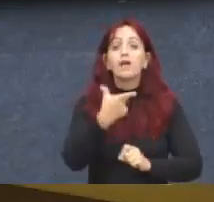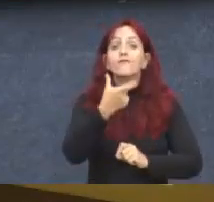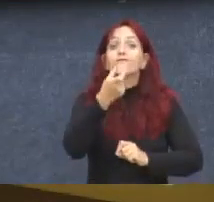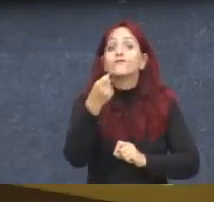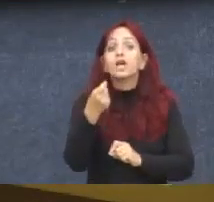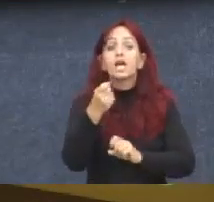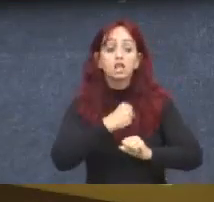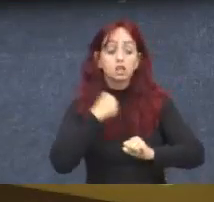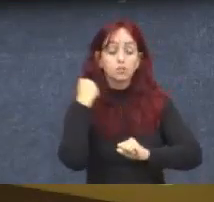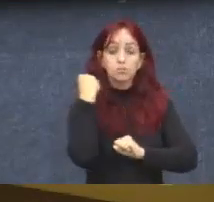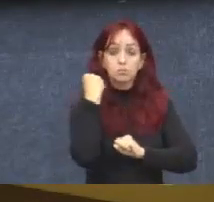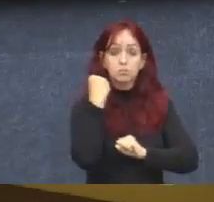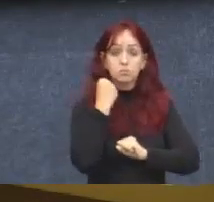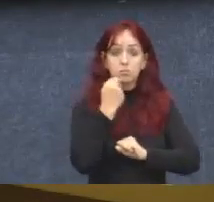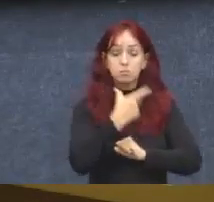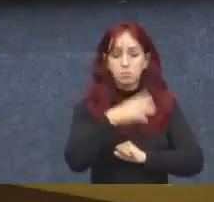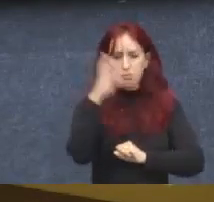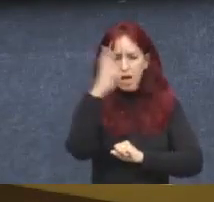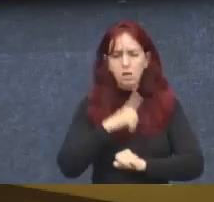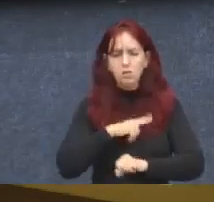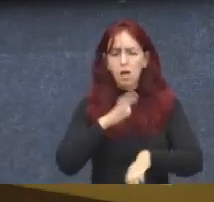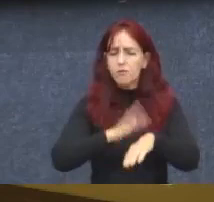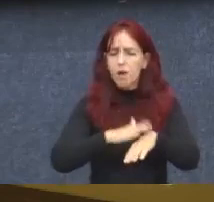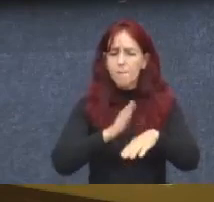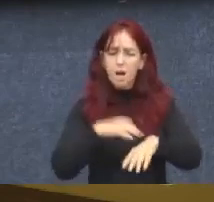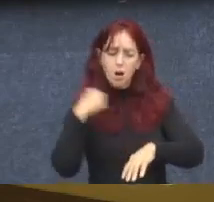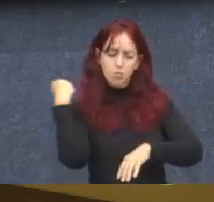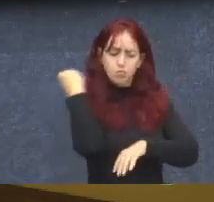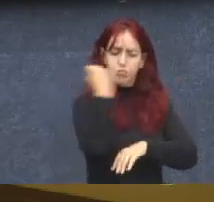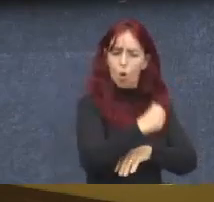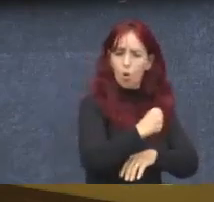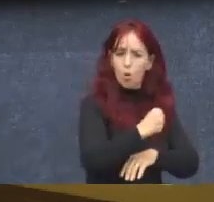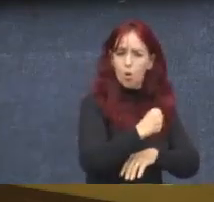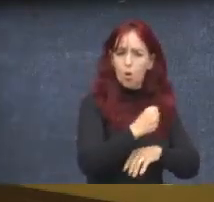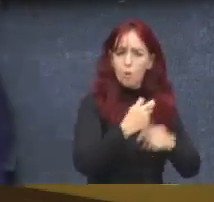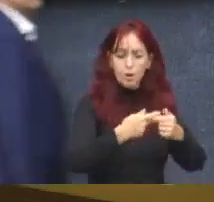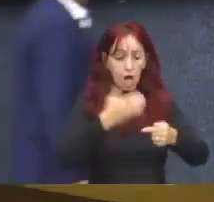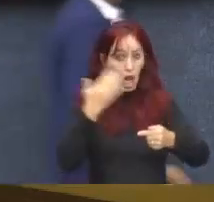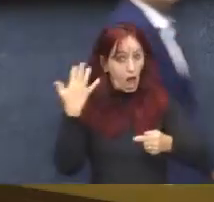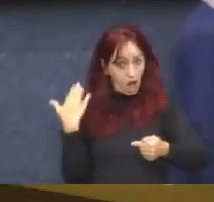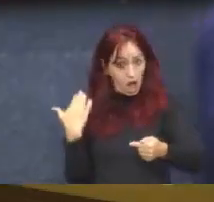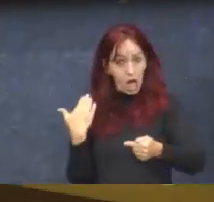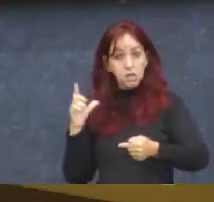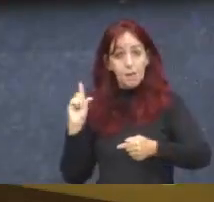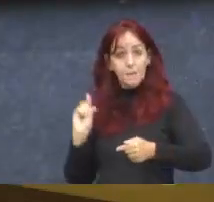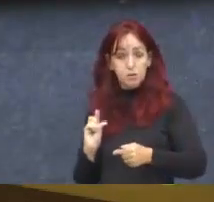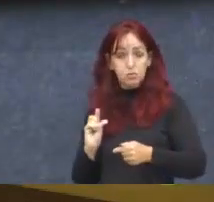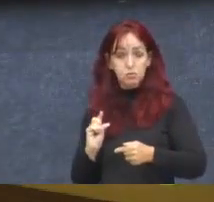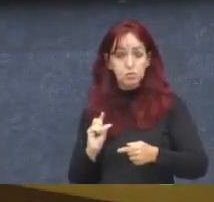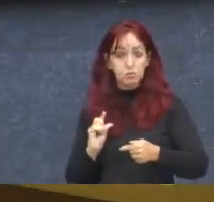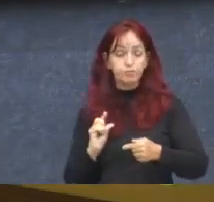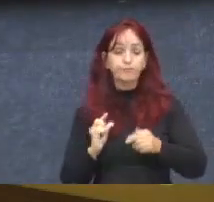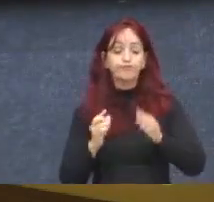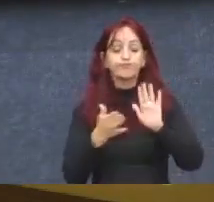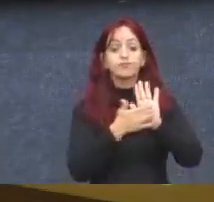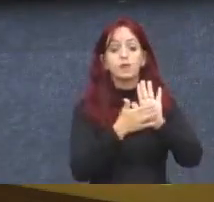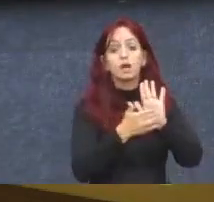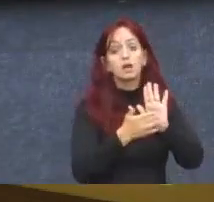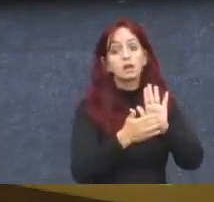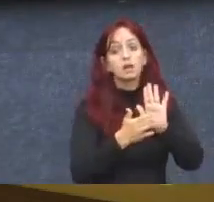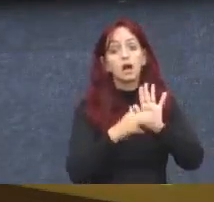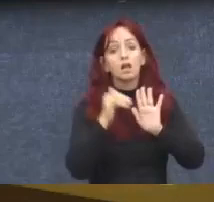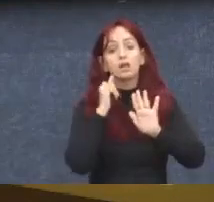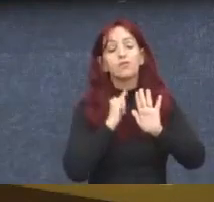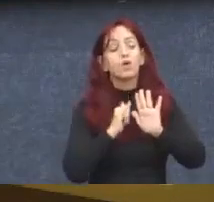ataques, perdão, o Brasil já teve mais ataques do que nos últimos 20 anos. E esse dado, ele é do Vozes da